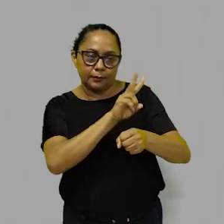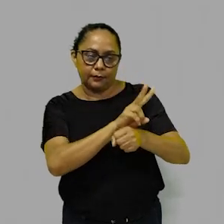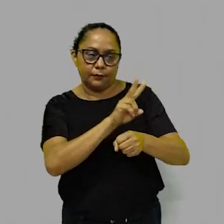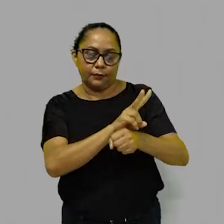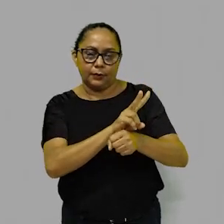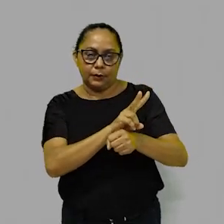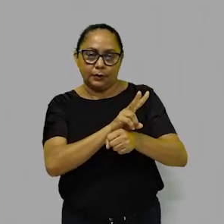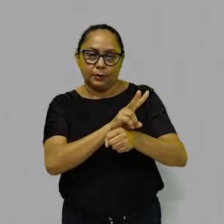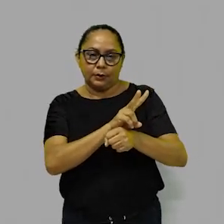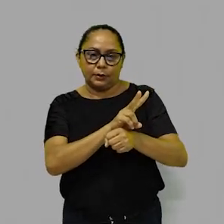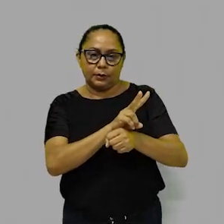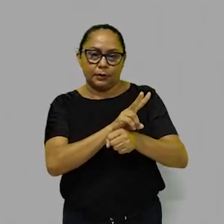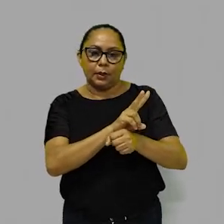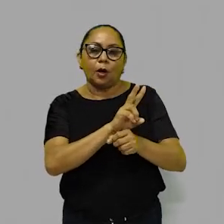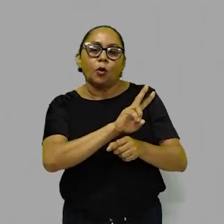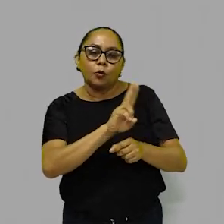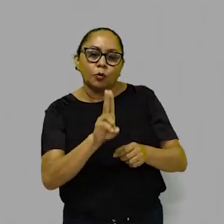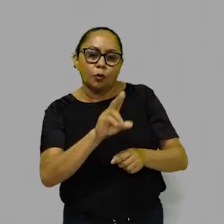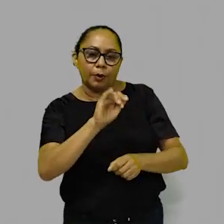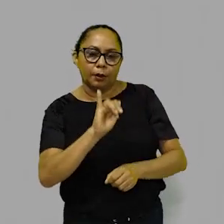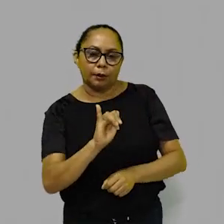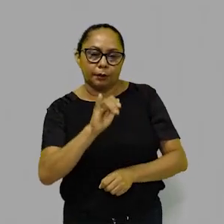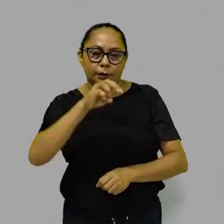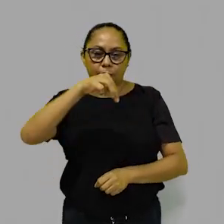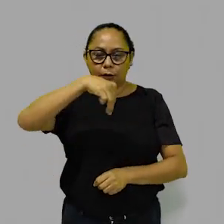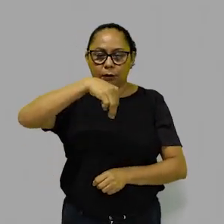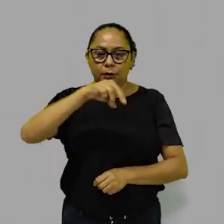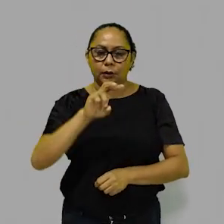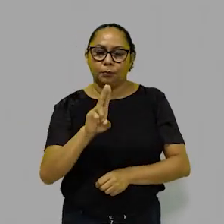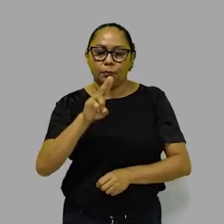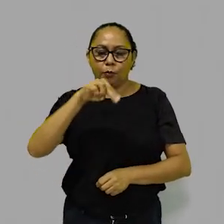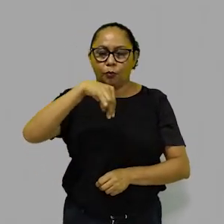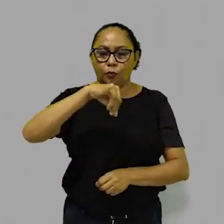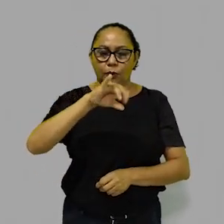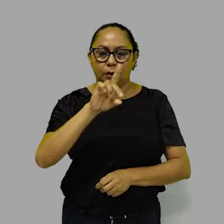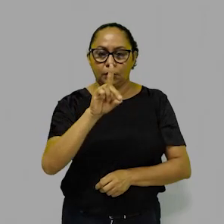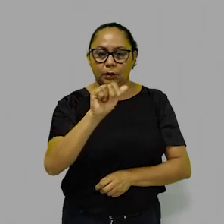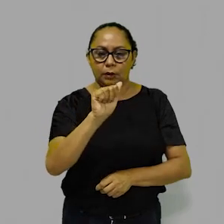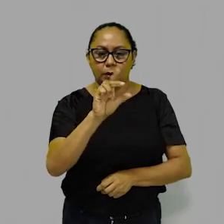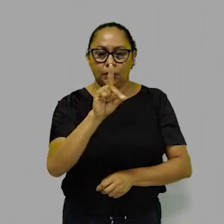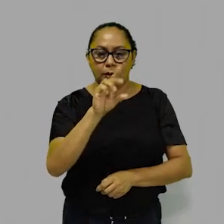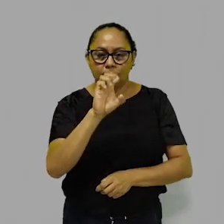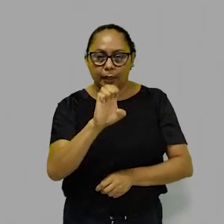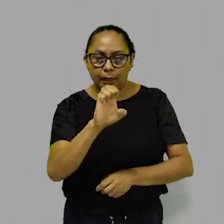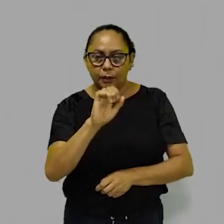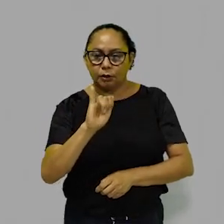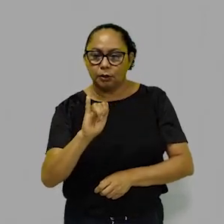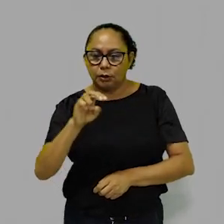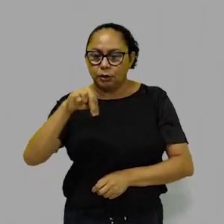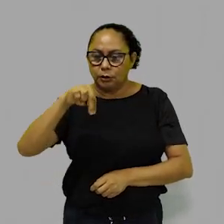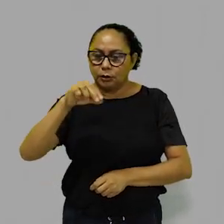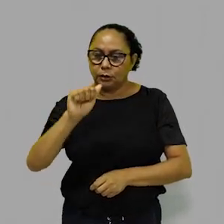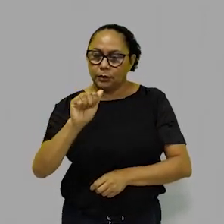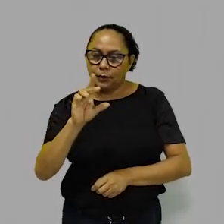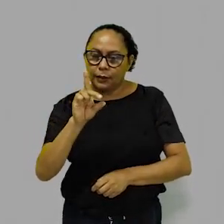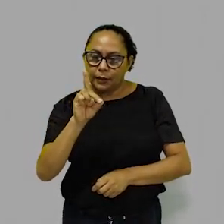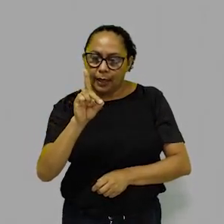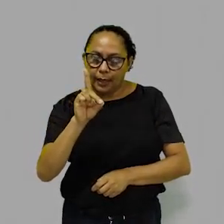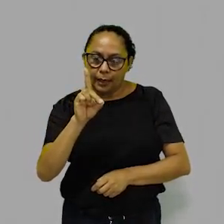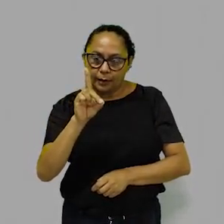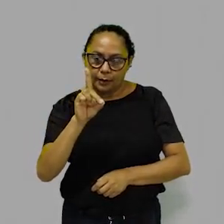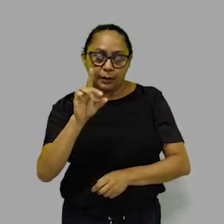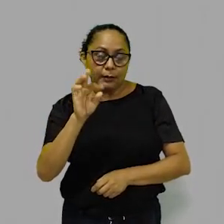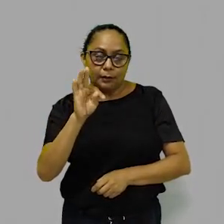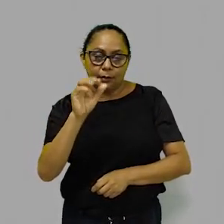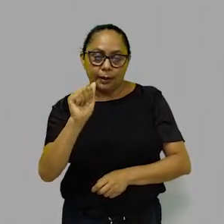de imunidade inata. É uma imunidade que já nasce com você. Qualquer tipo